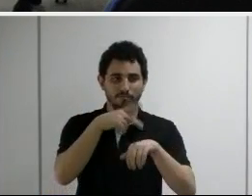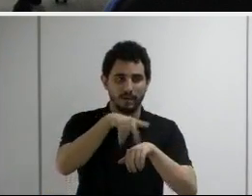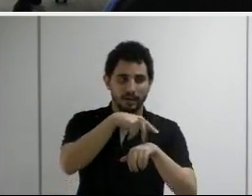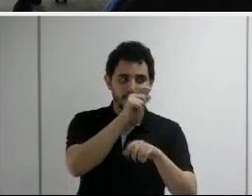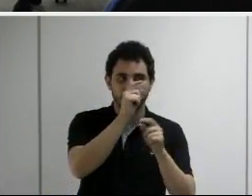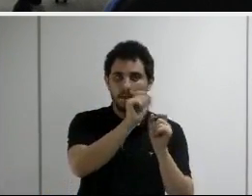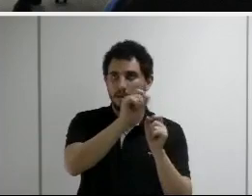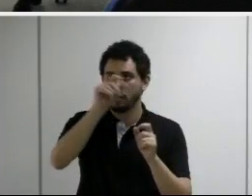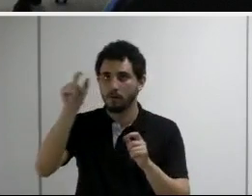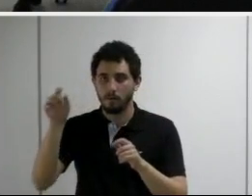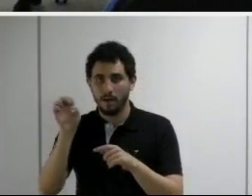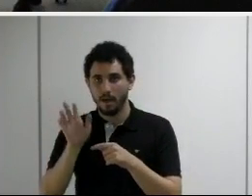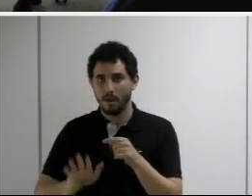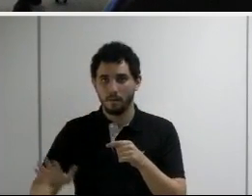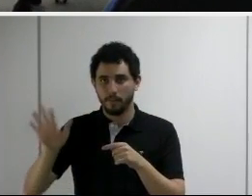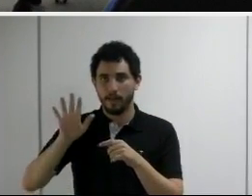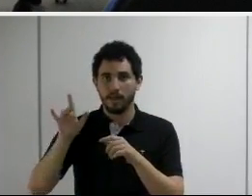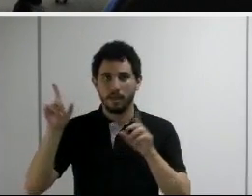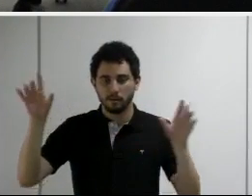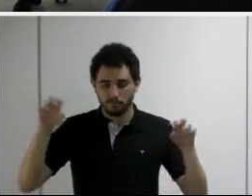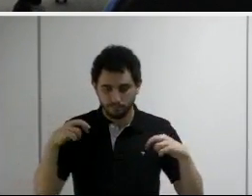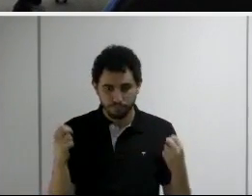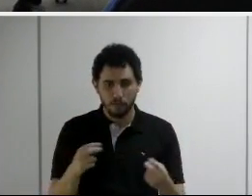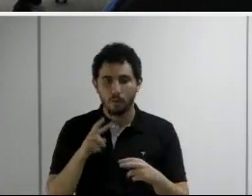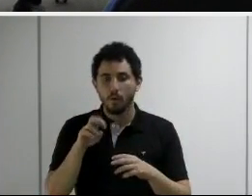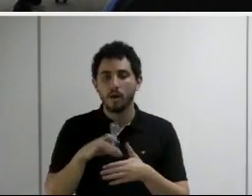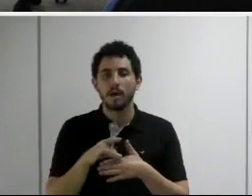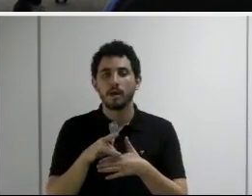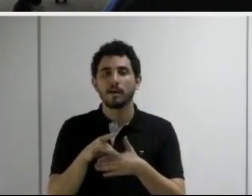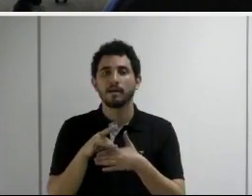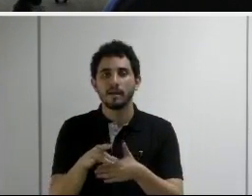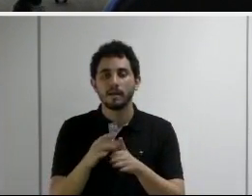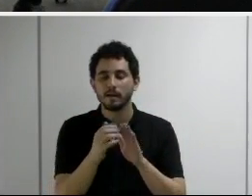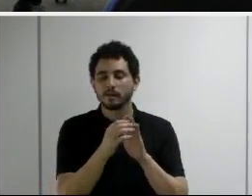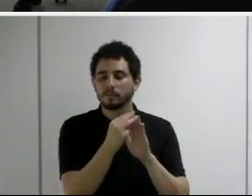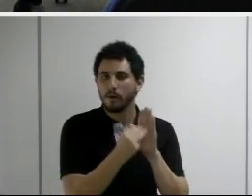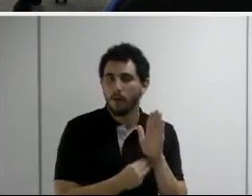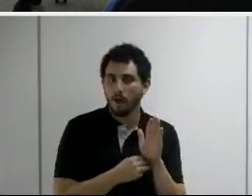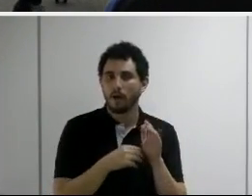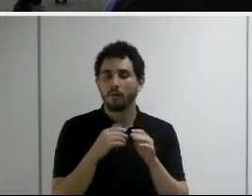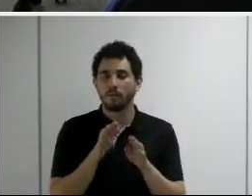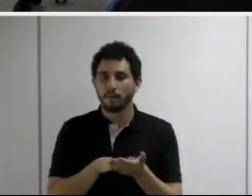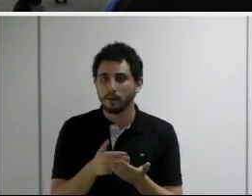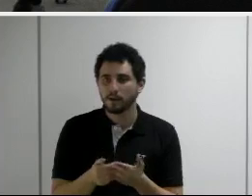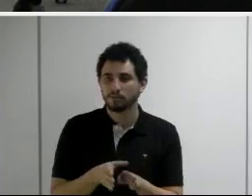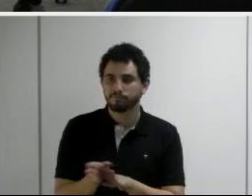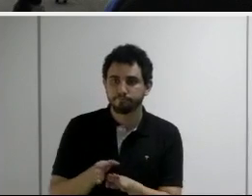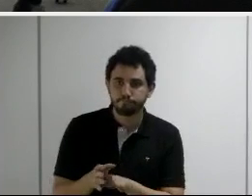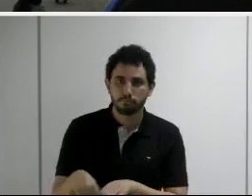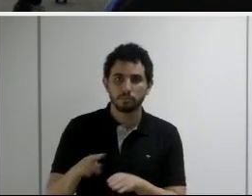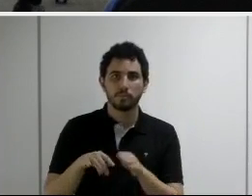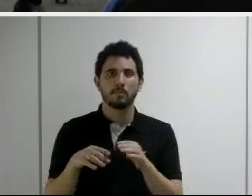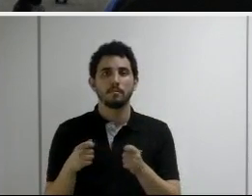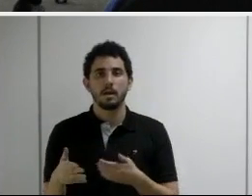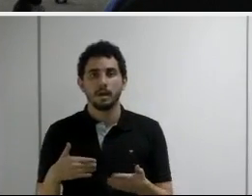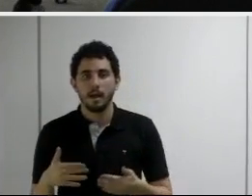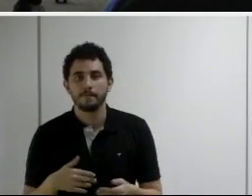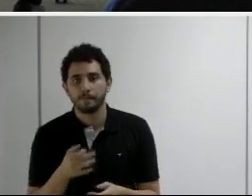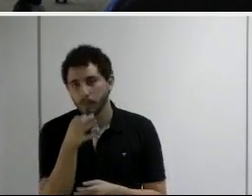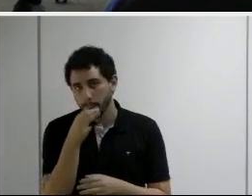União Europeia, que emitia o quê? Guias interpretativos, orientações para o mercado, respondia consultas,